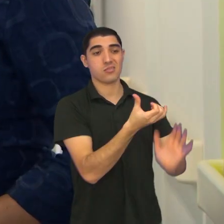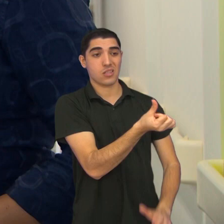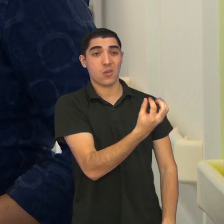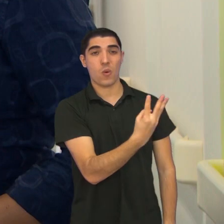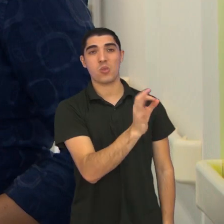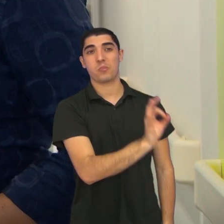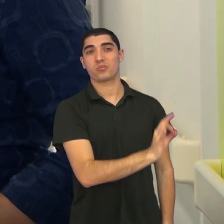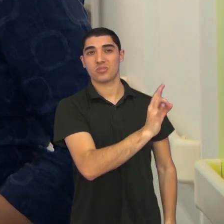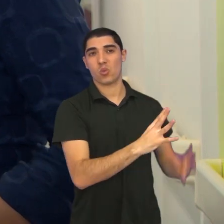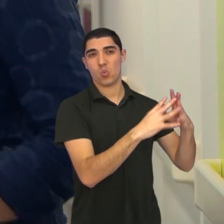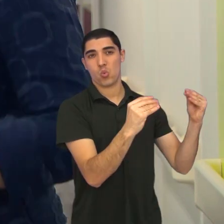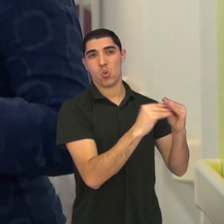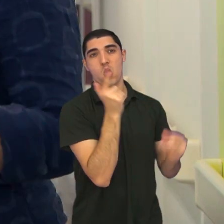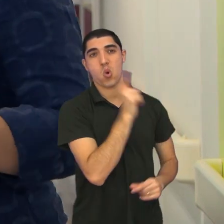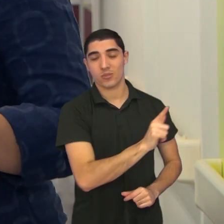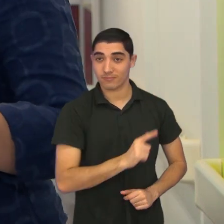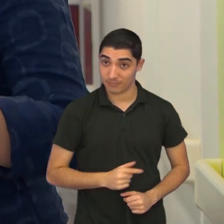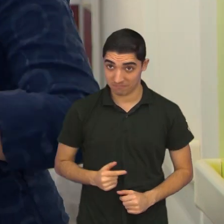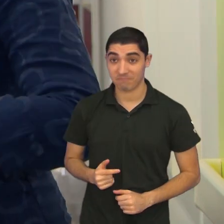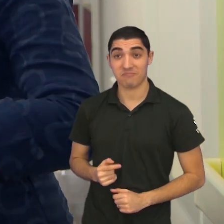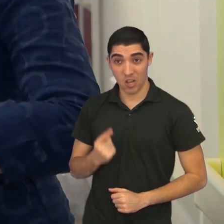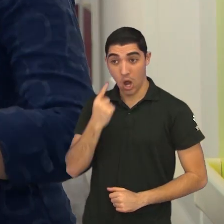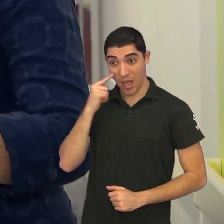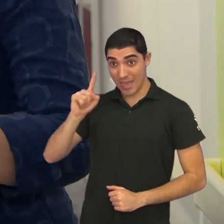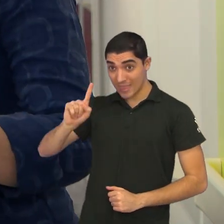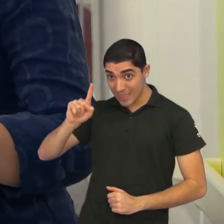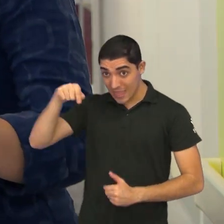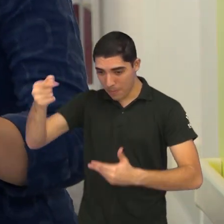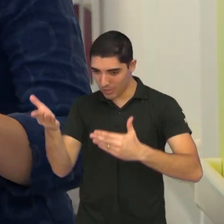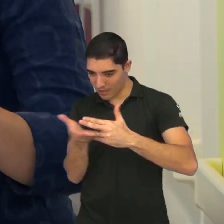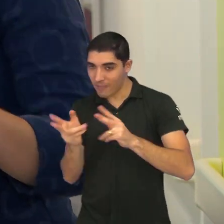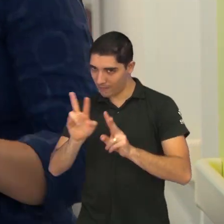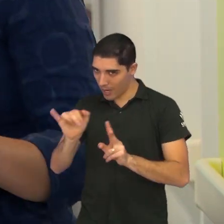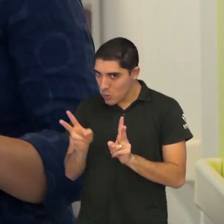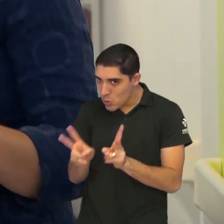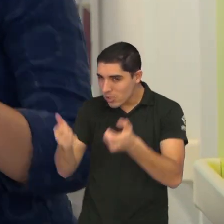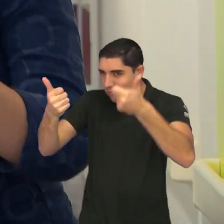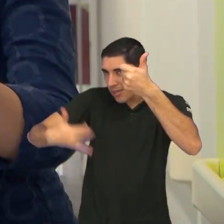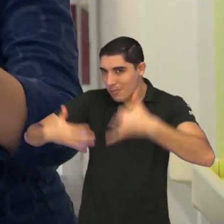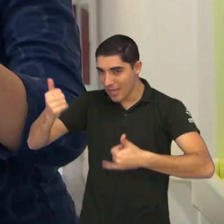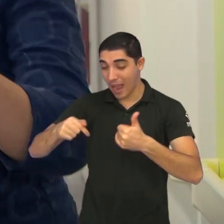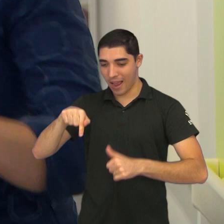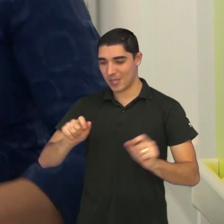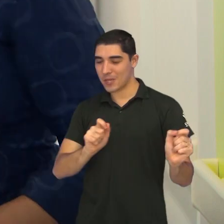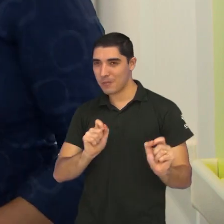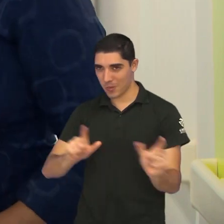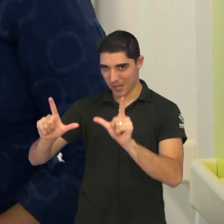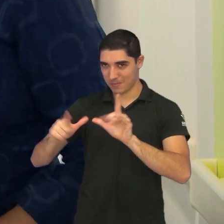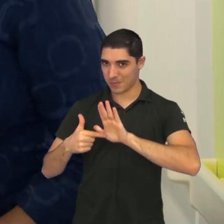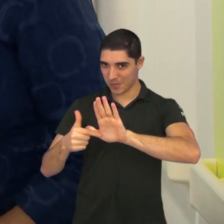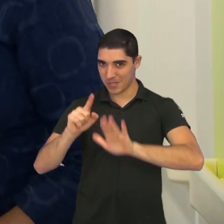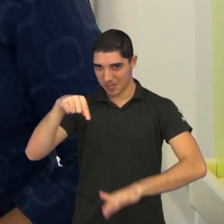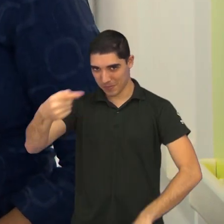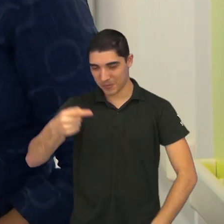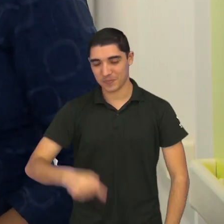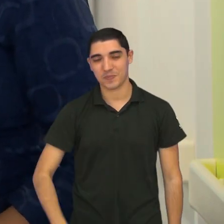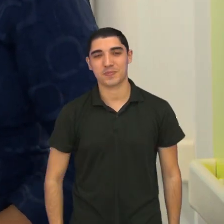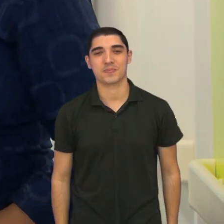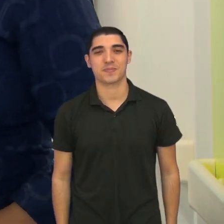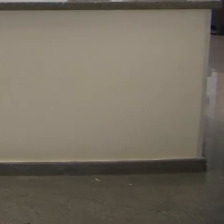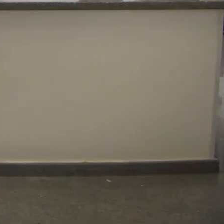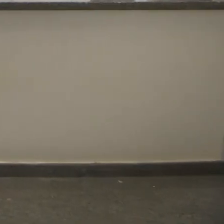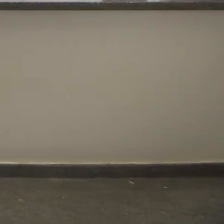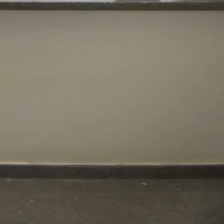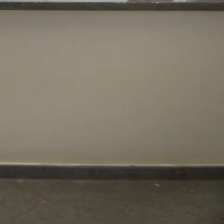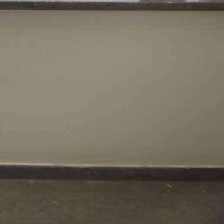passa de 64%. Olha só, isso e muito mais a Rose vai falar daqui a pouquinho. Não sai daí, que é no Entrevistas no próximo